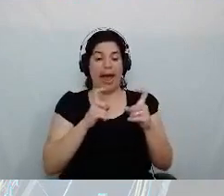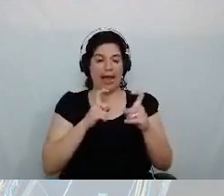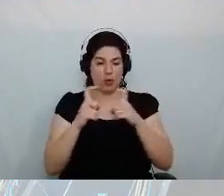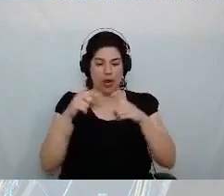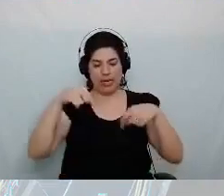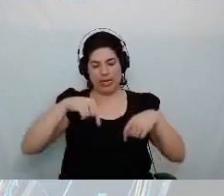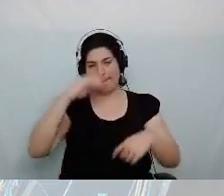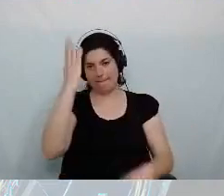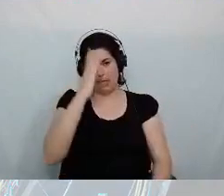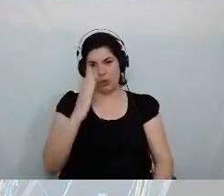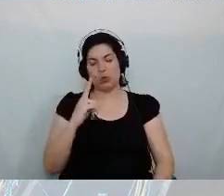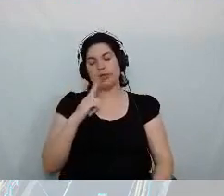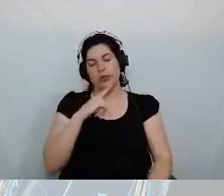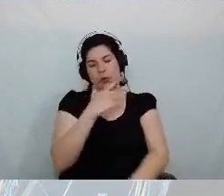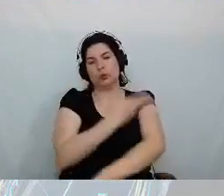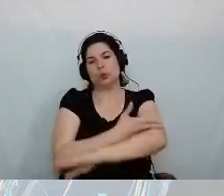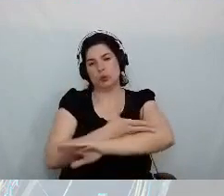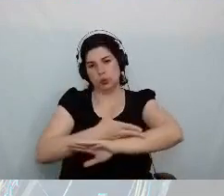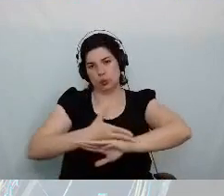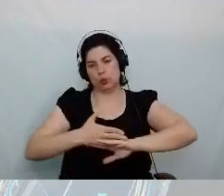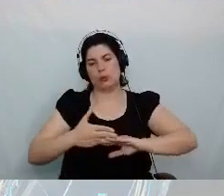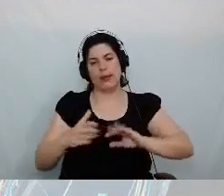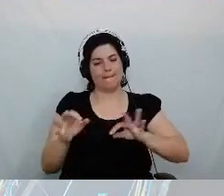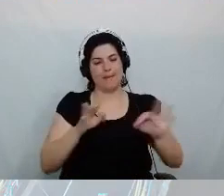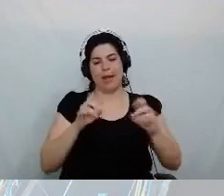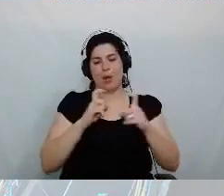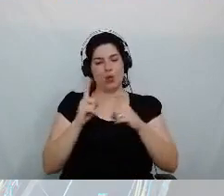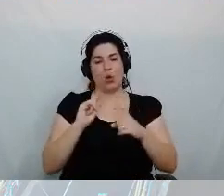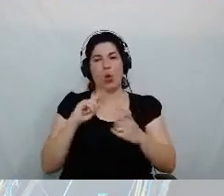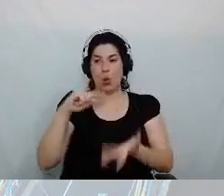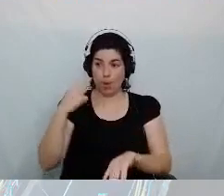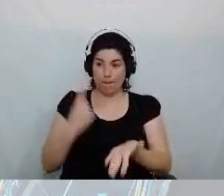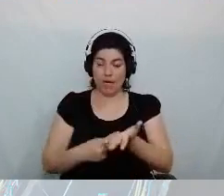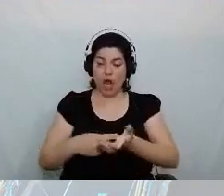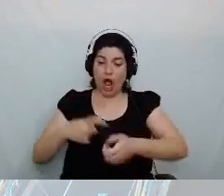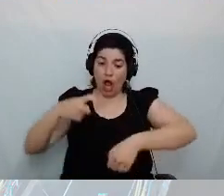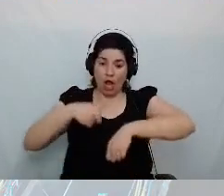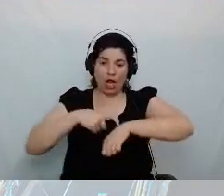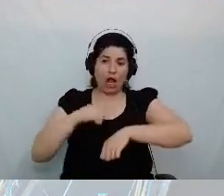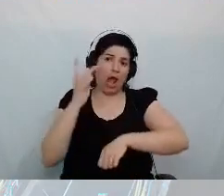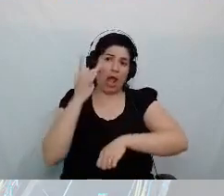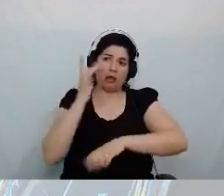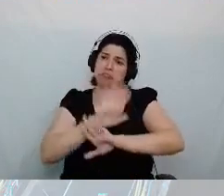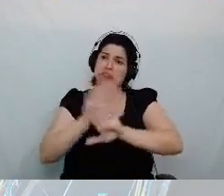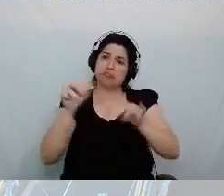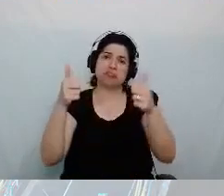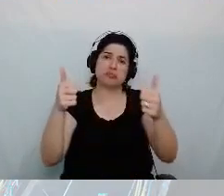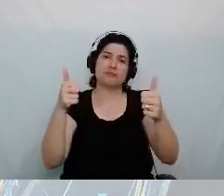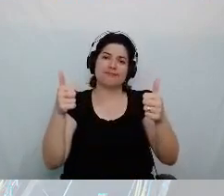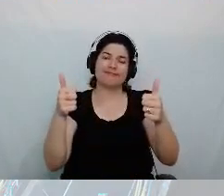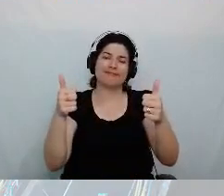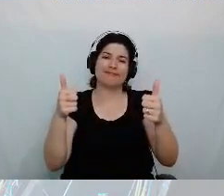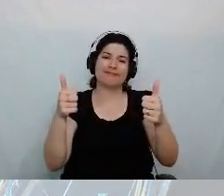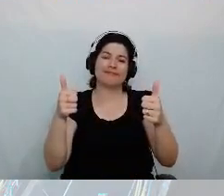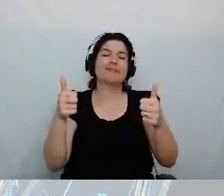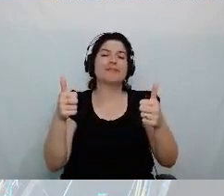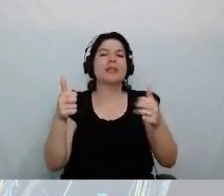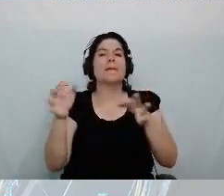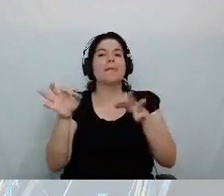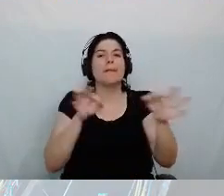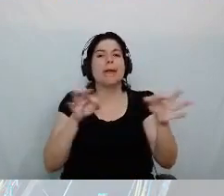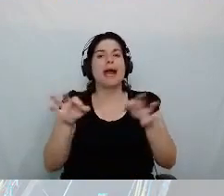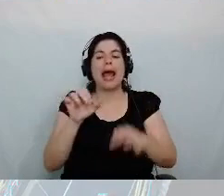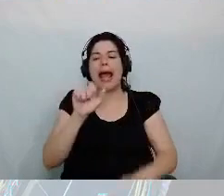gente tem mania de não preparar as reuniões, né? A gente marca um horário e acha que aquilo é suficiente, né? Então, montar uma ata,